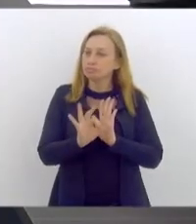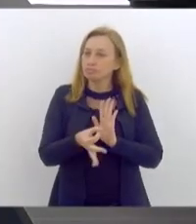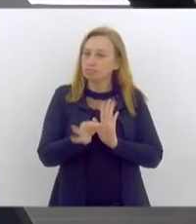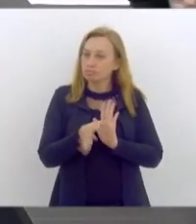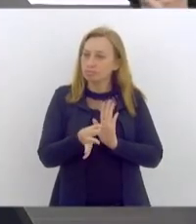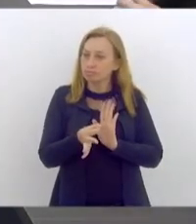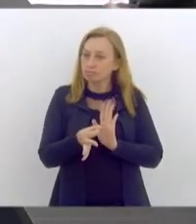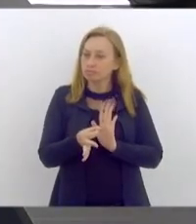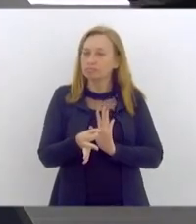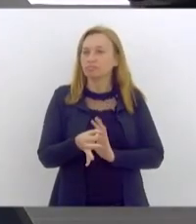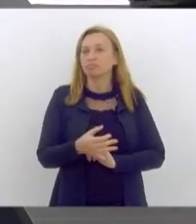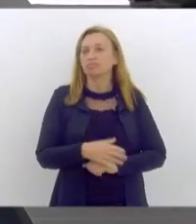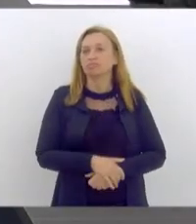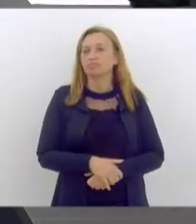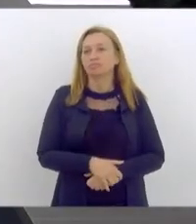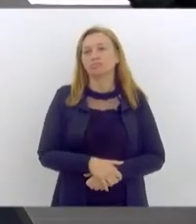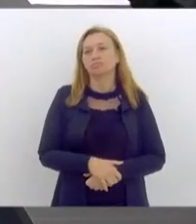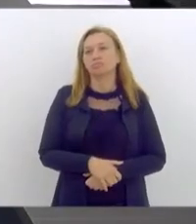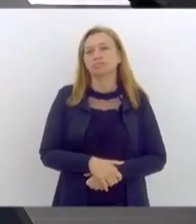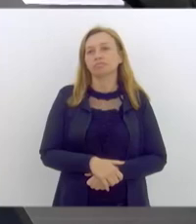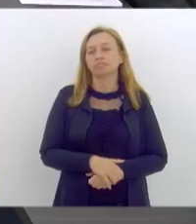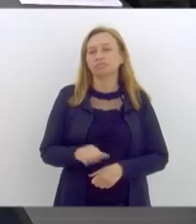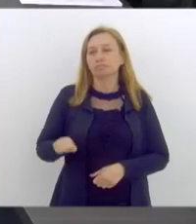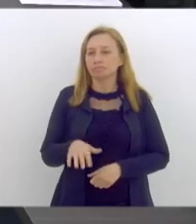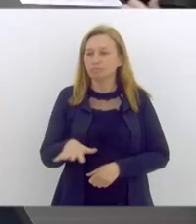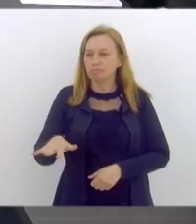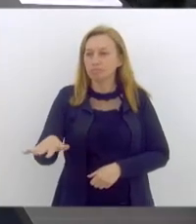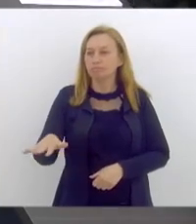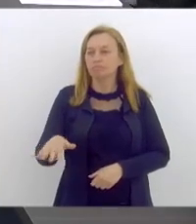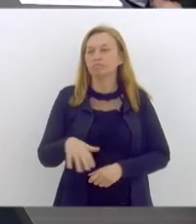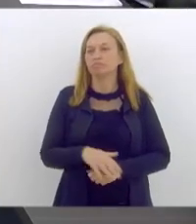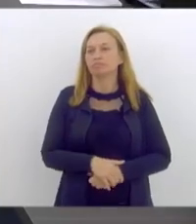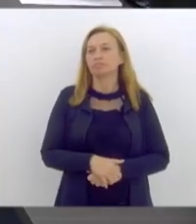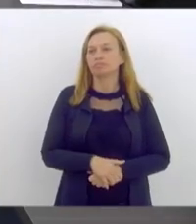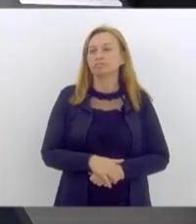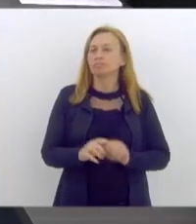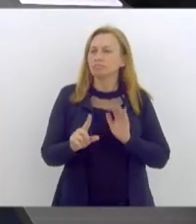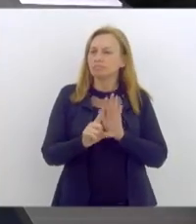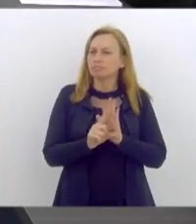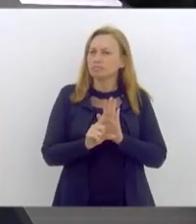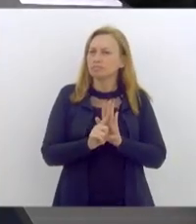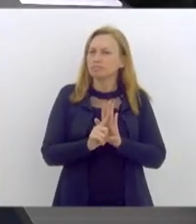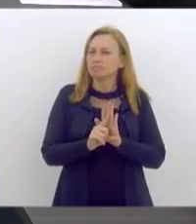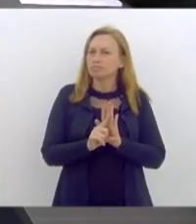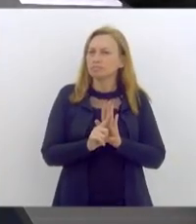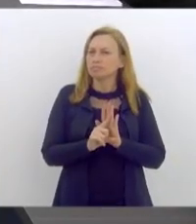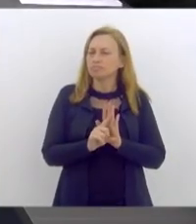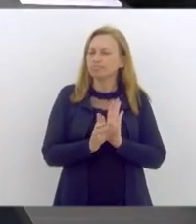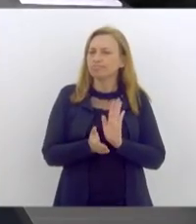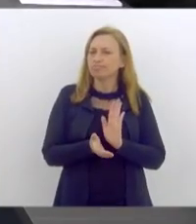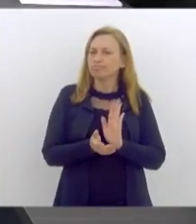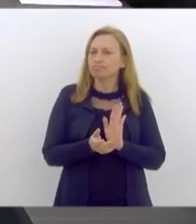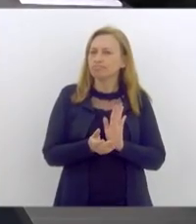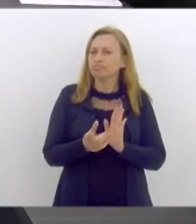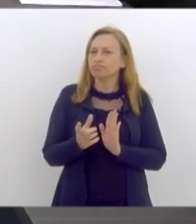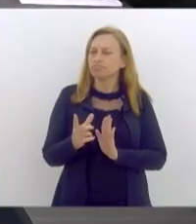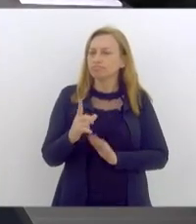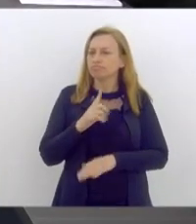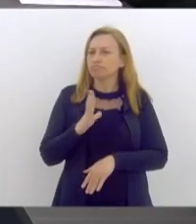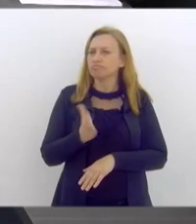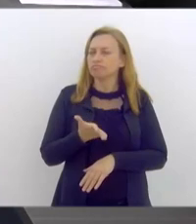isso que ele tá falando que é dele do território de favela áreas populares Isso é uma lei uma lei existente